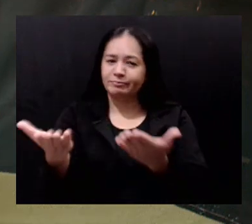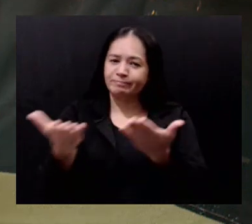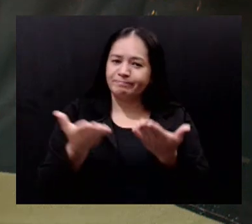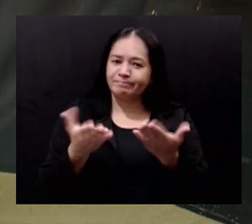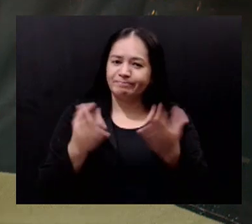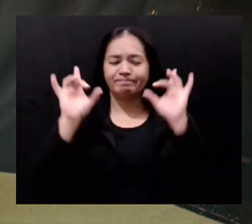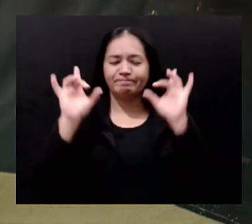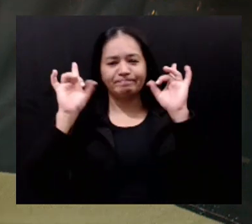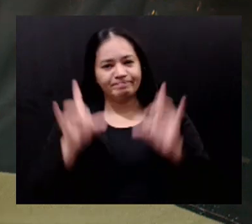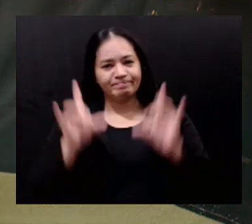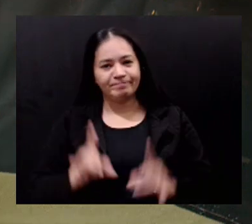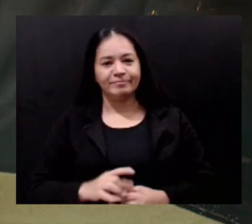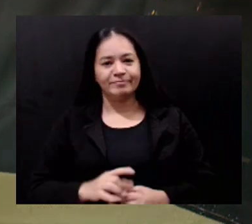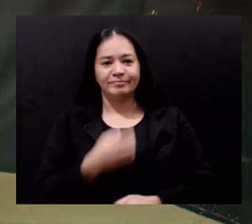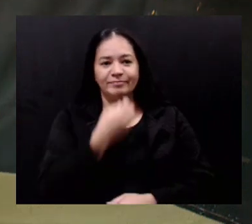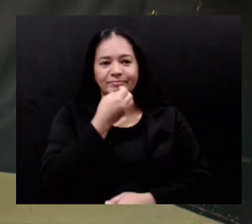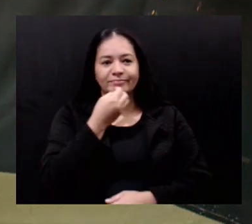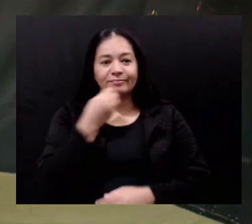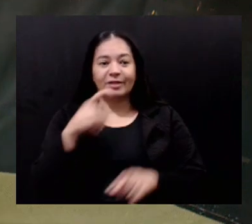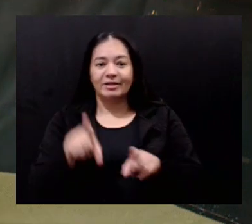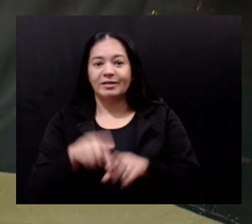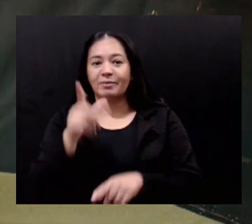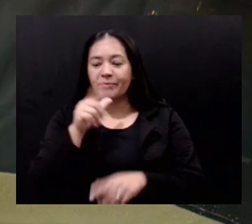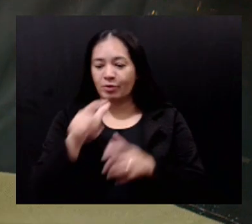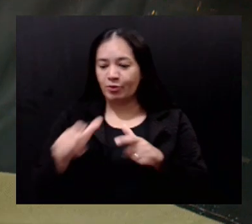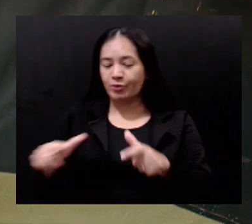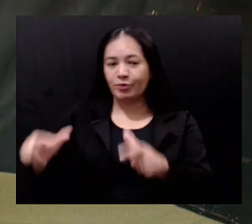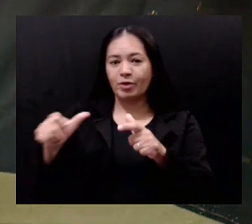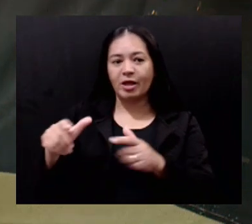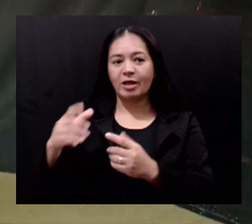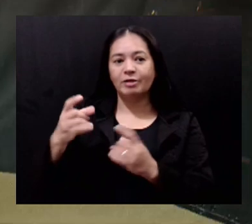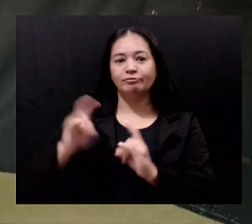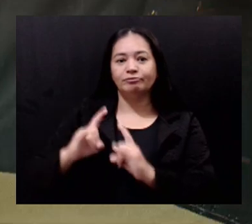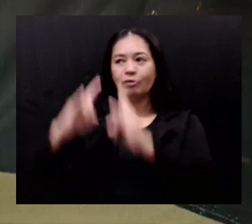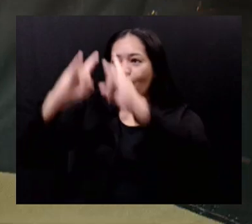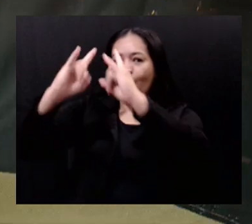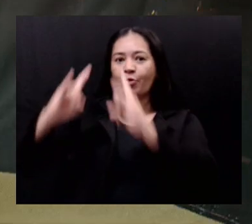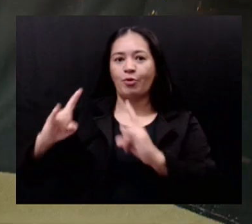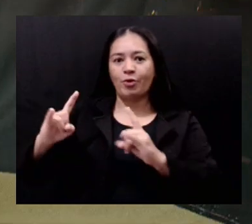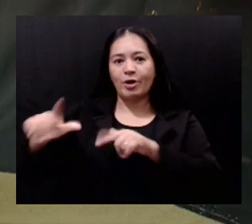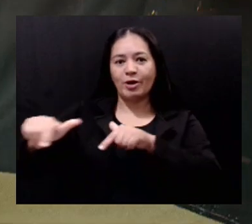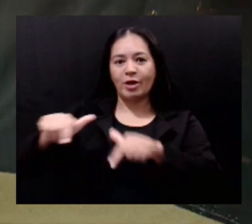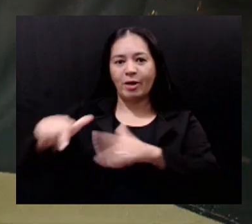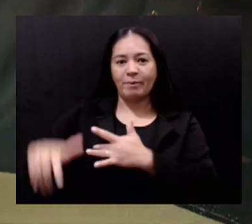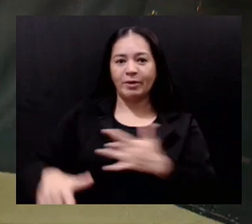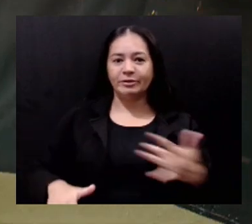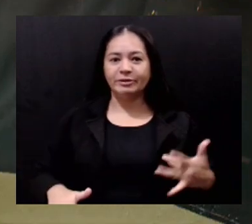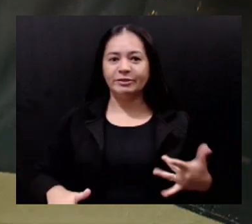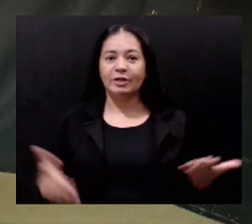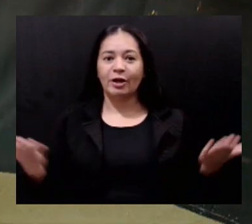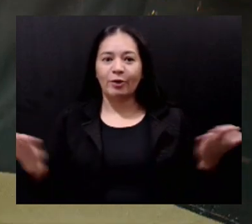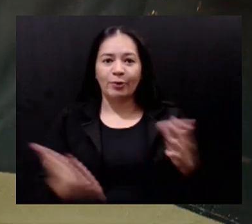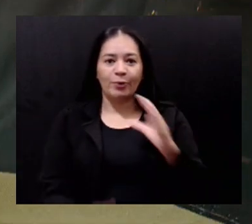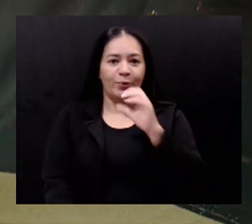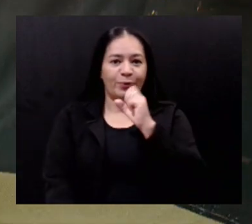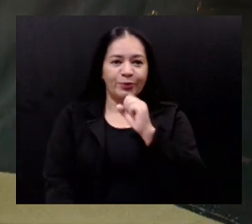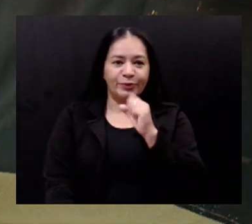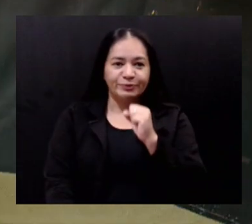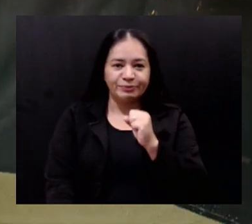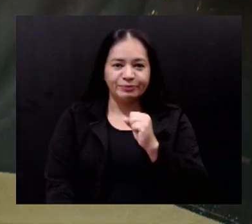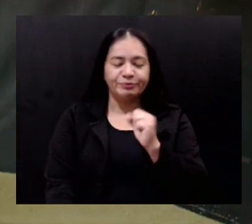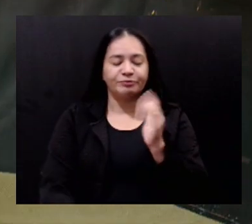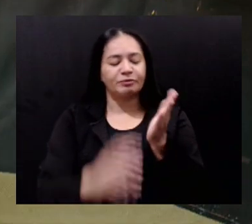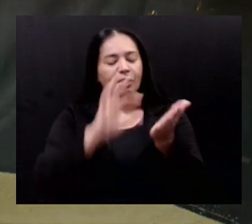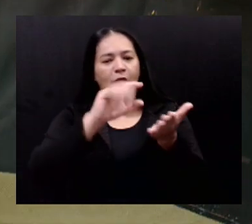A Lagoa do Taquaral vai ter uma tenda de serviços de saúde neste sábado. Emitir credencial de vaga de